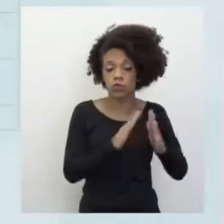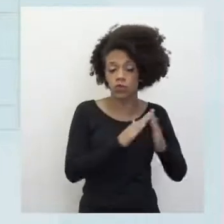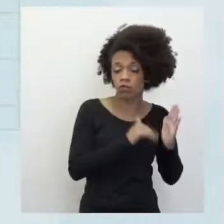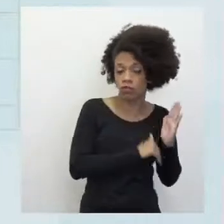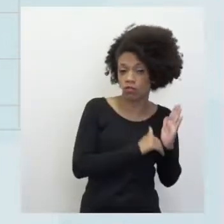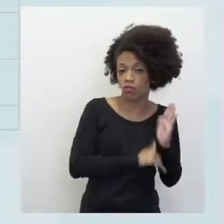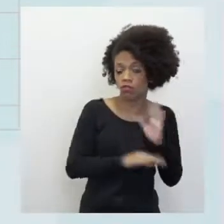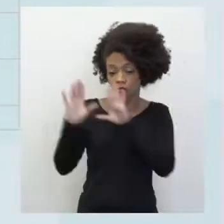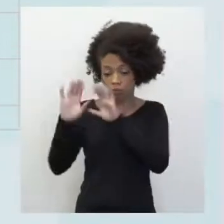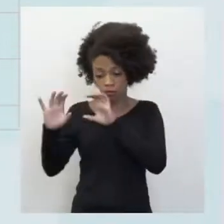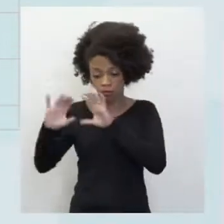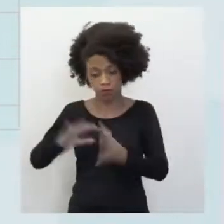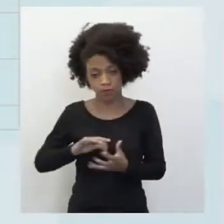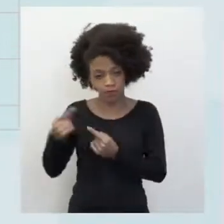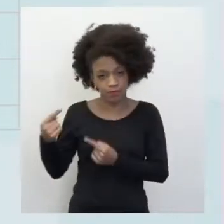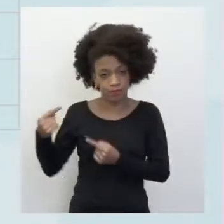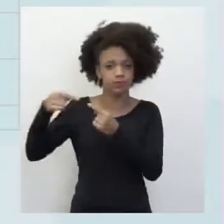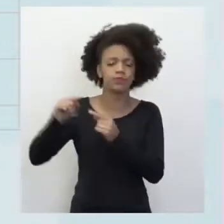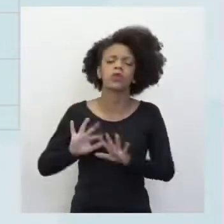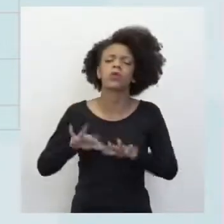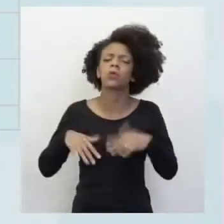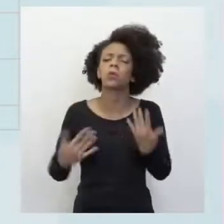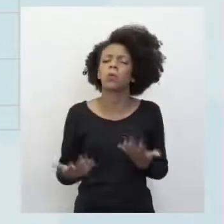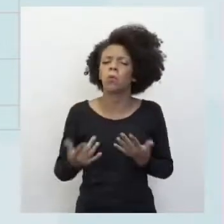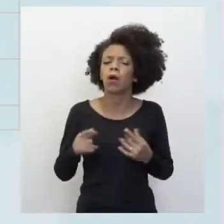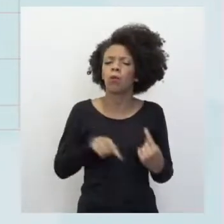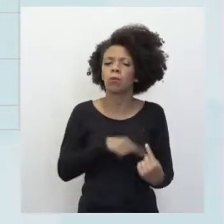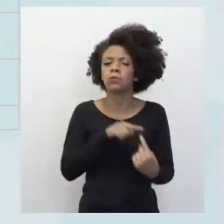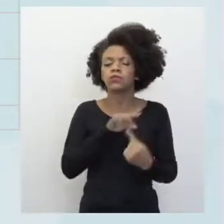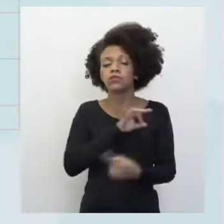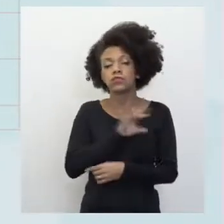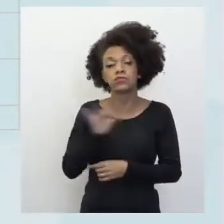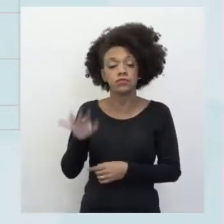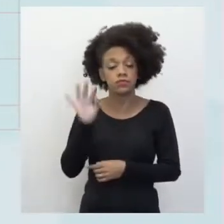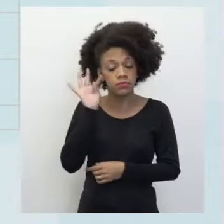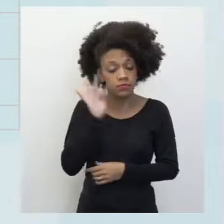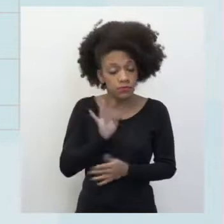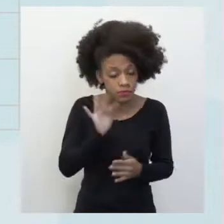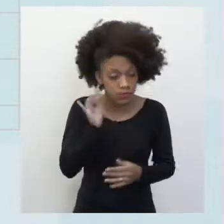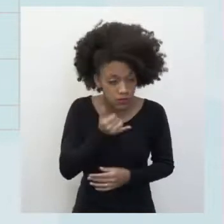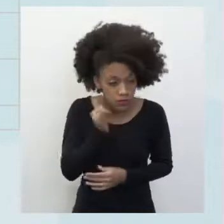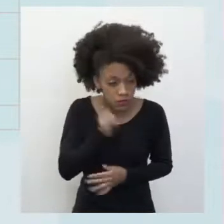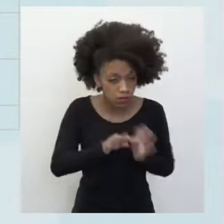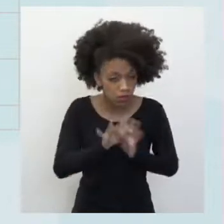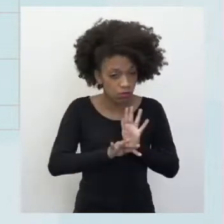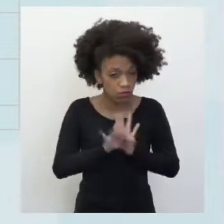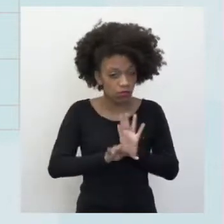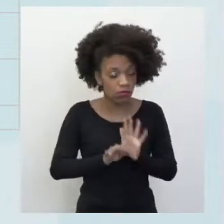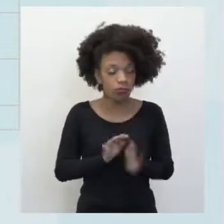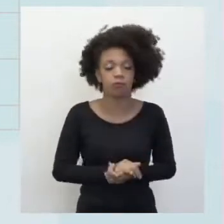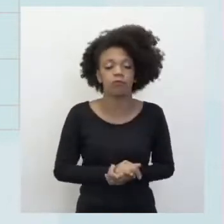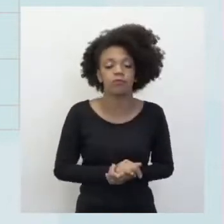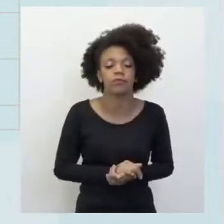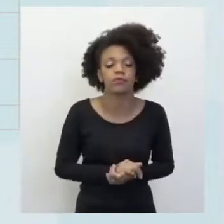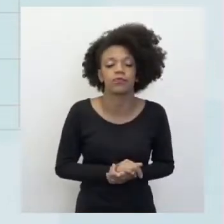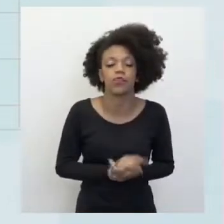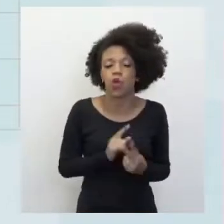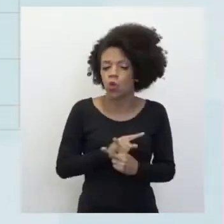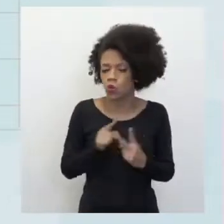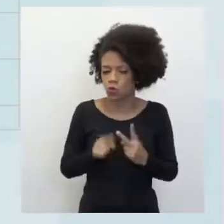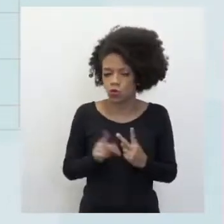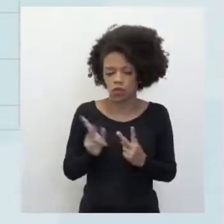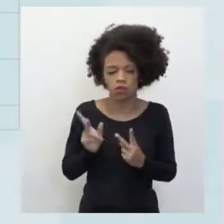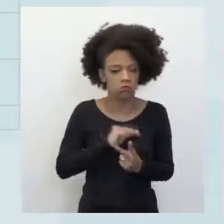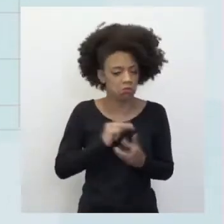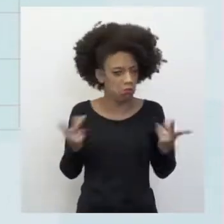ameaça a terra. Qual é a reflexão de cada um? Vamos lá. Pro Maria tá colocando que os dois há o fantástico,